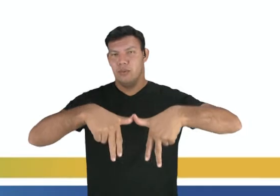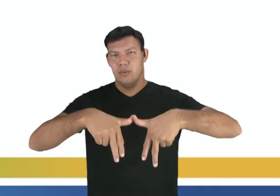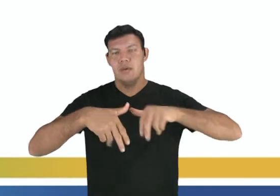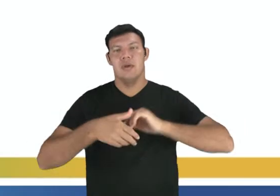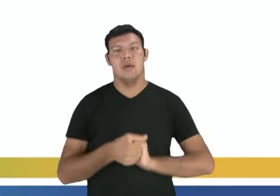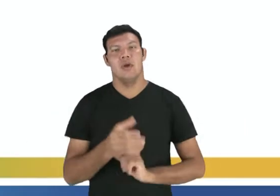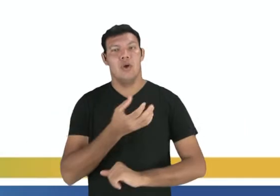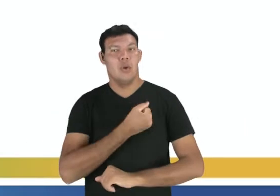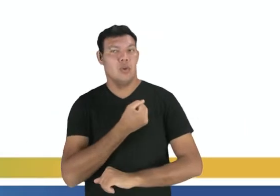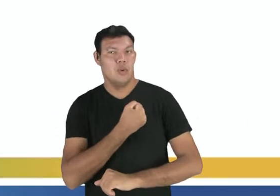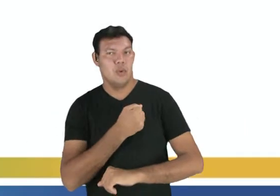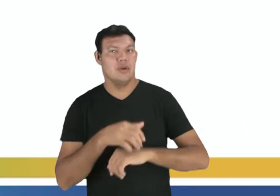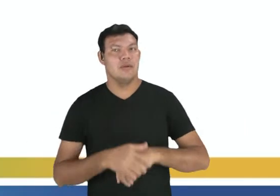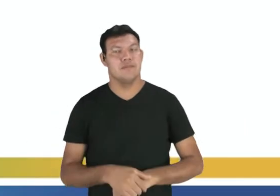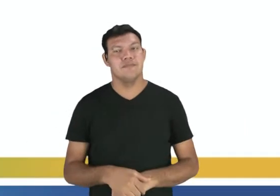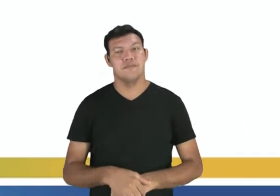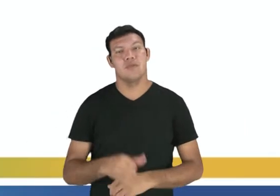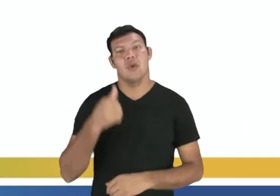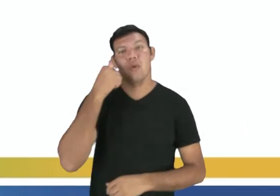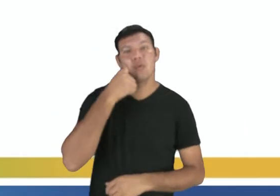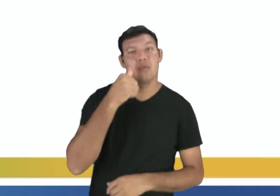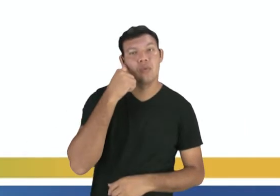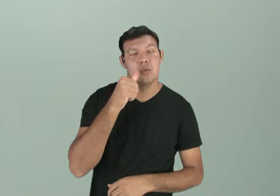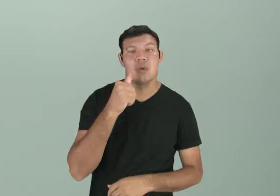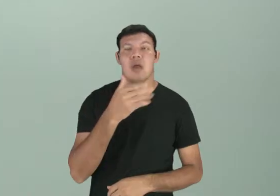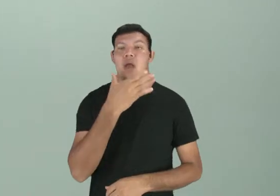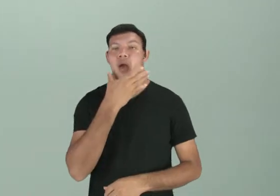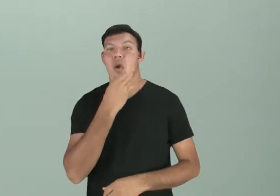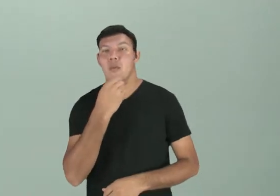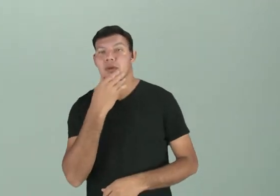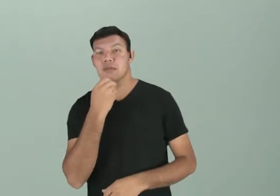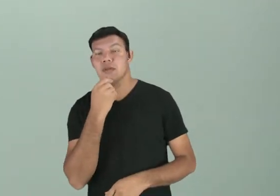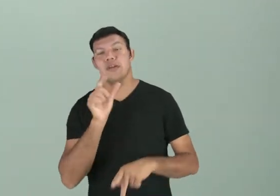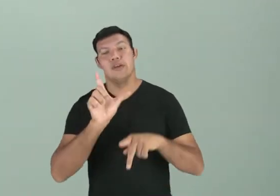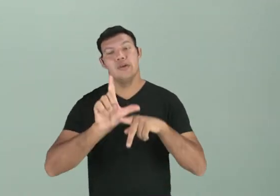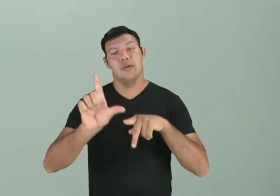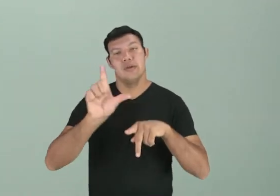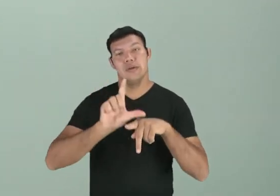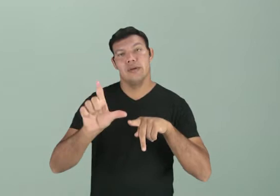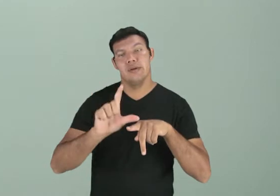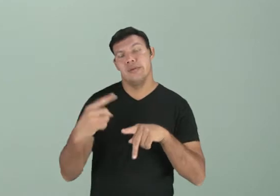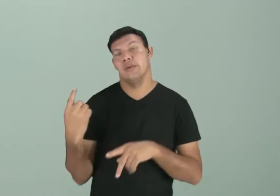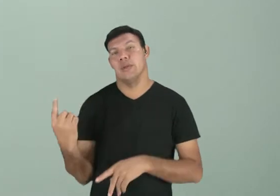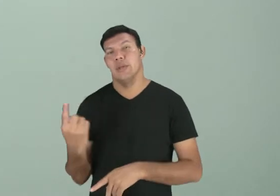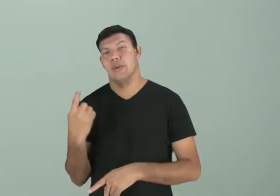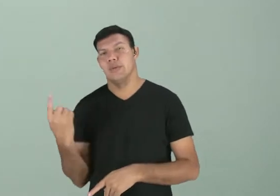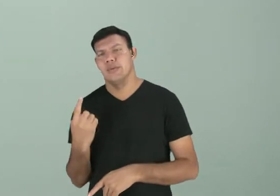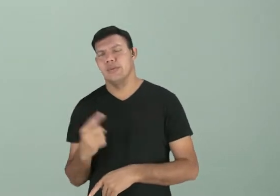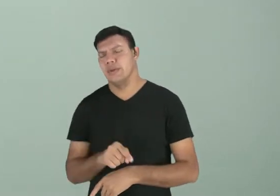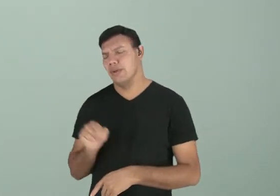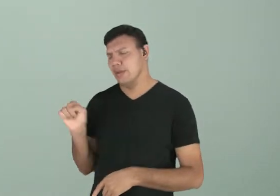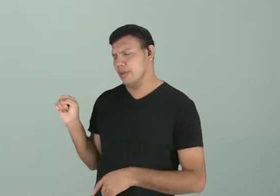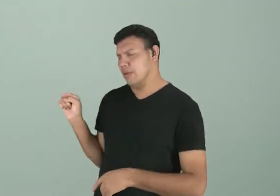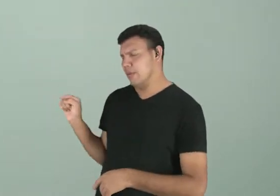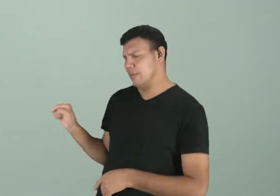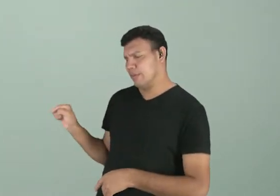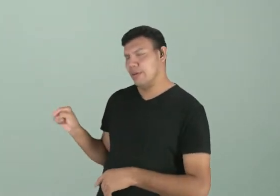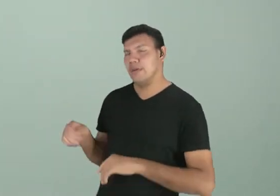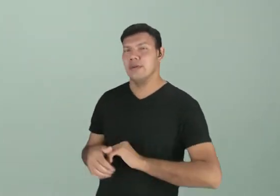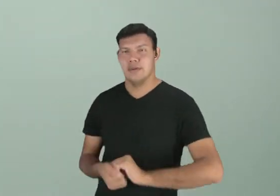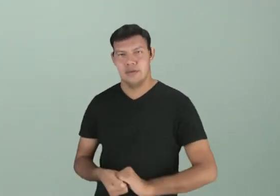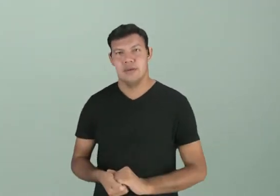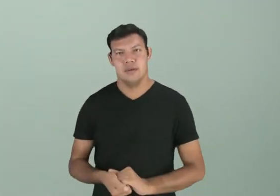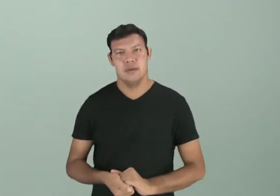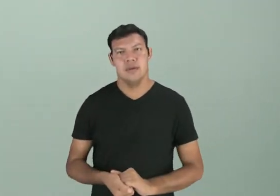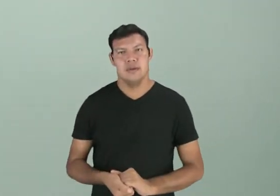o número, colocar no feminino, colocar no plural. O este, por exemplo, qual é o plural?